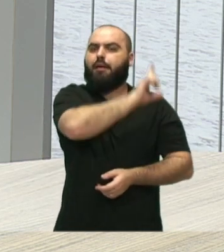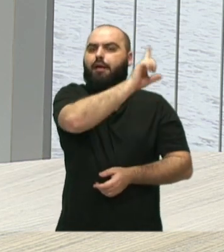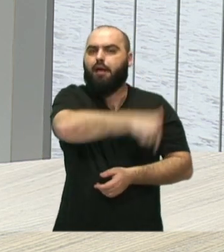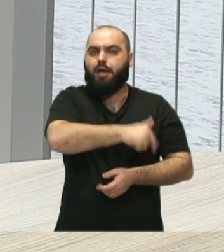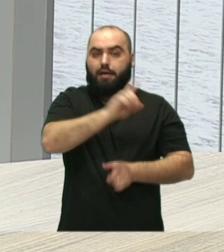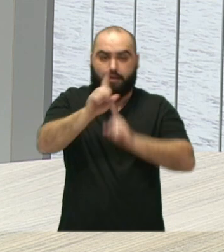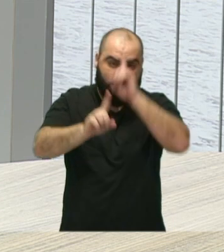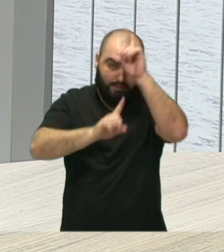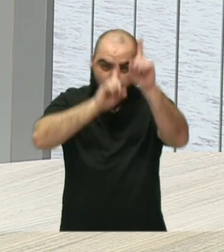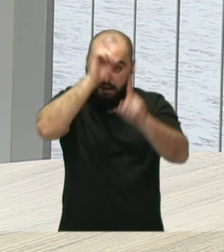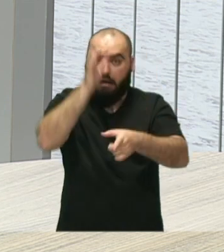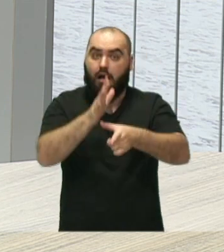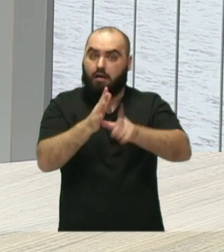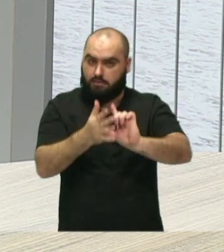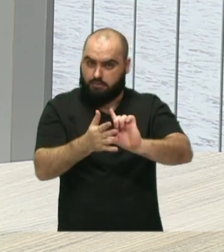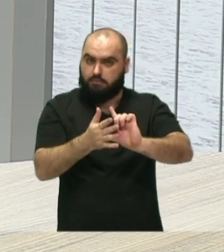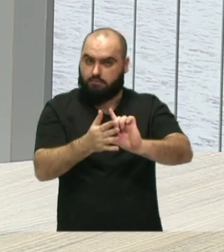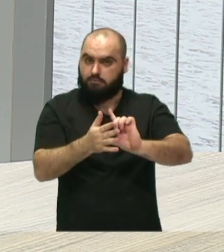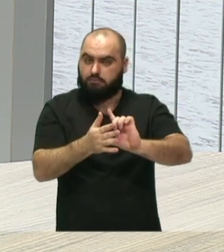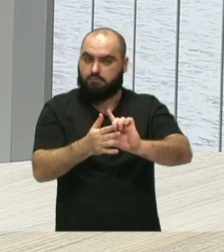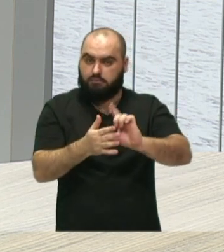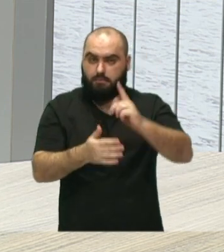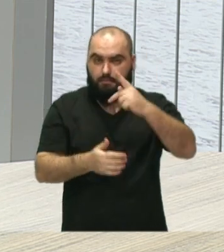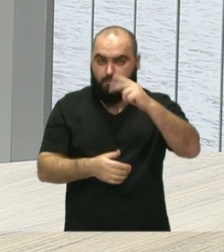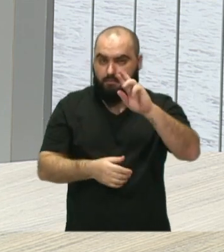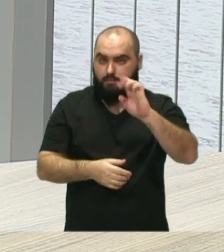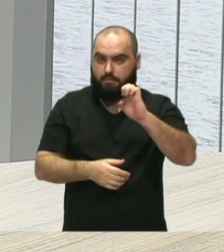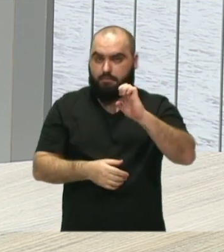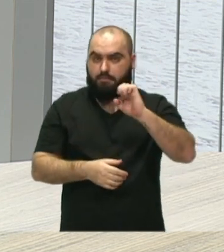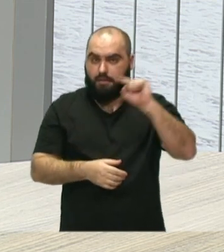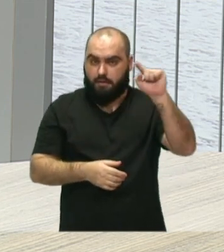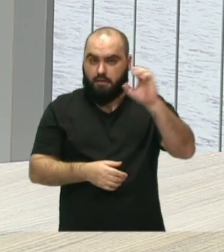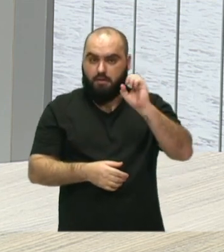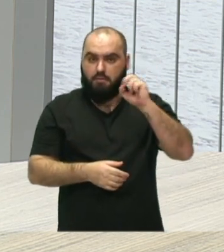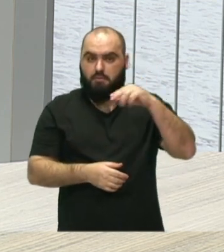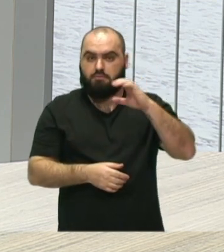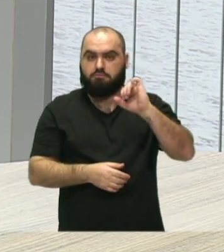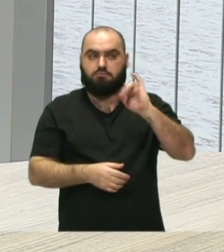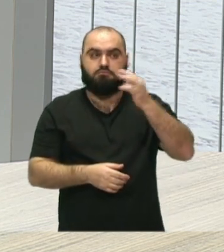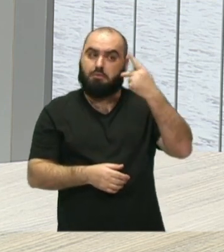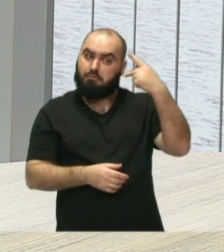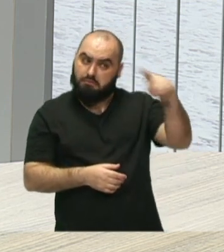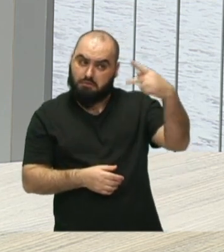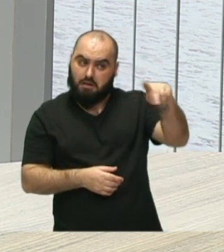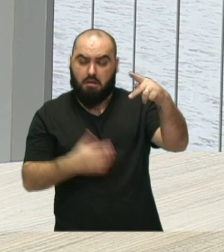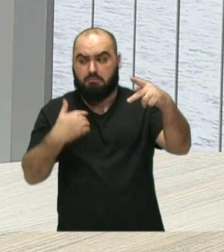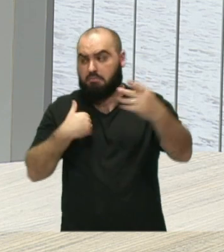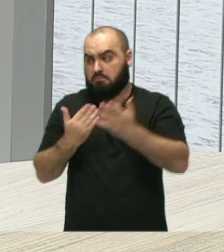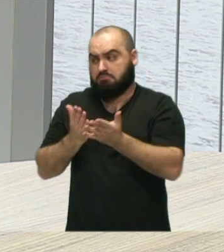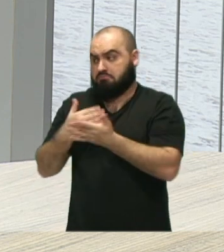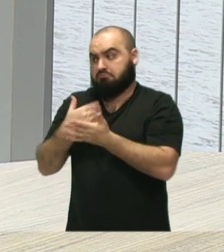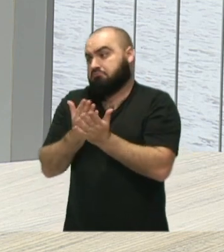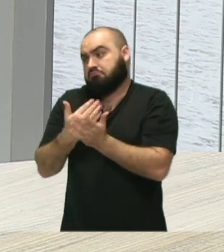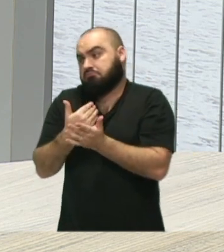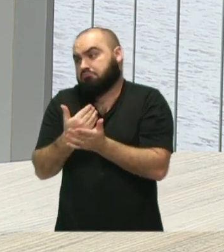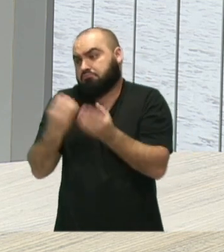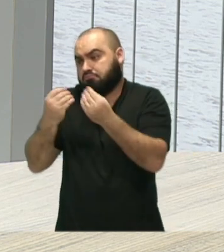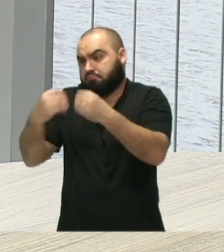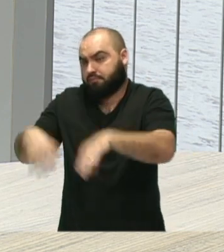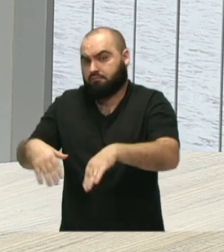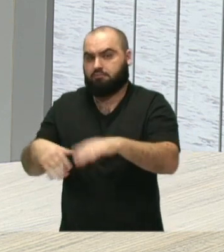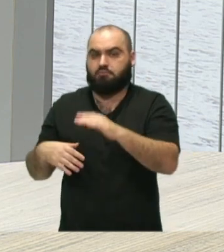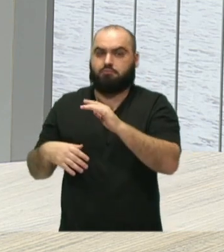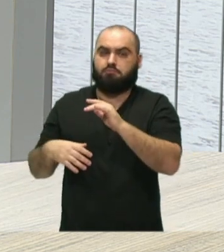antecipado que eu faço de alguma coisa. Então, preconceito, ele é seu, a mim não me incomoda e a mim não me prejudica, a não ser que eu me